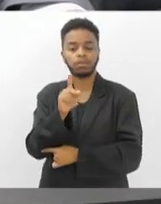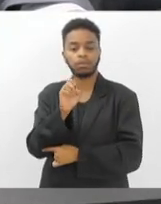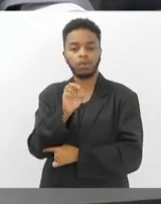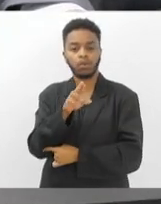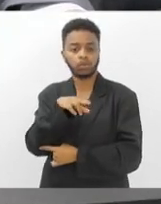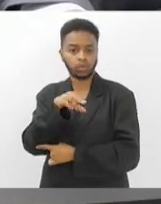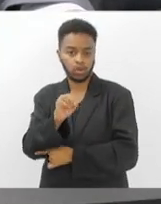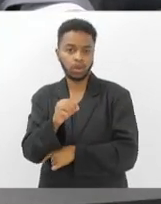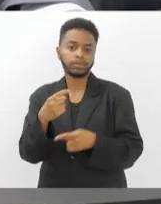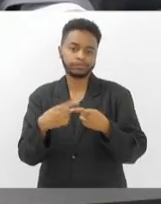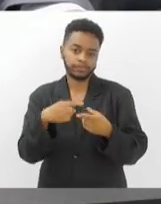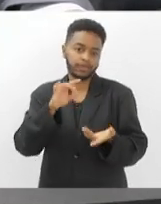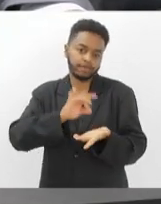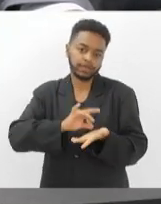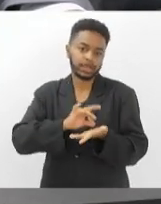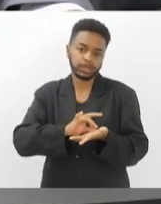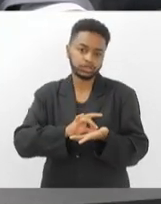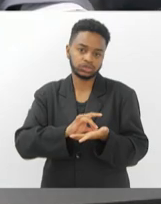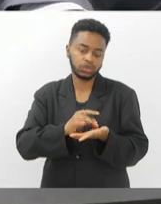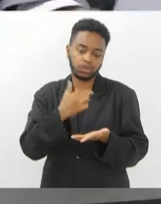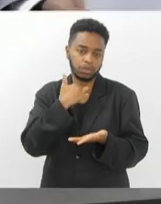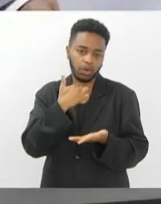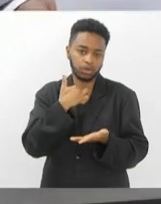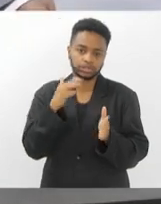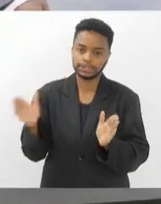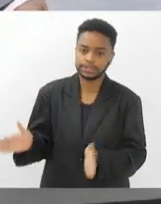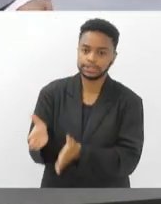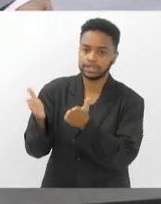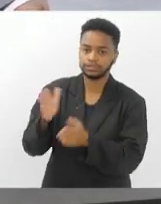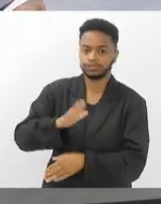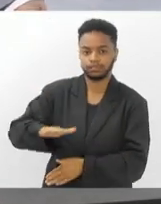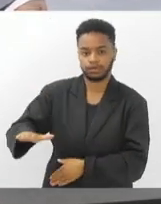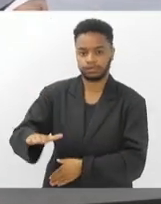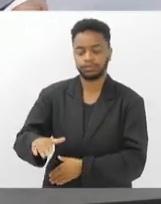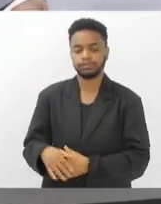que realmente é algo que não se deve incentivar.